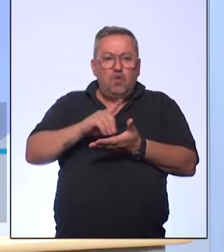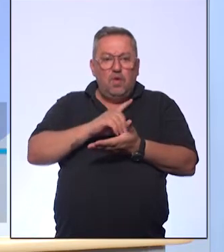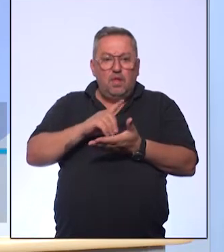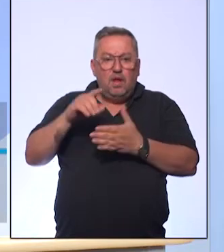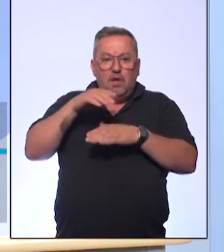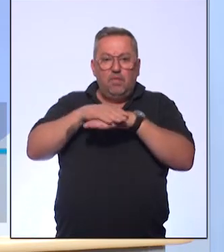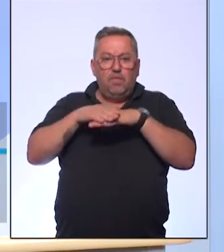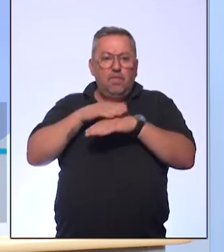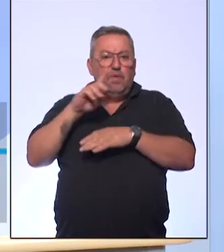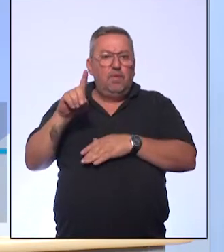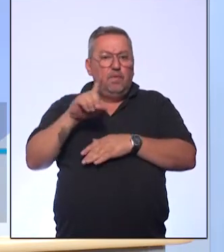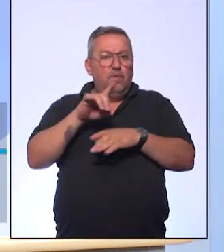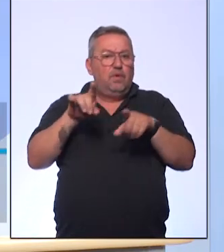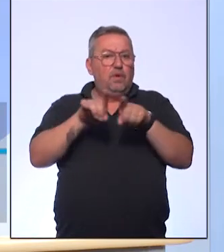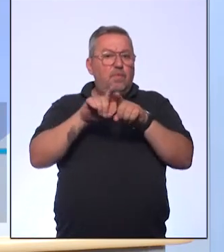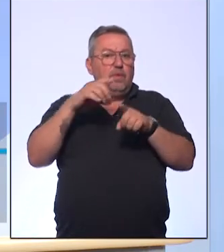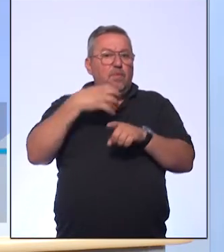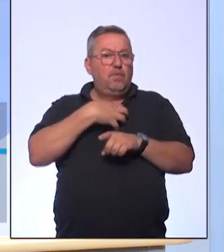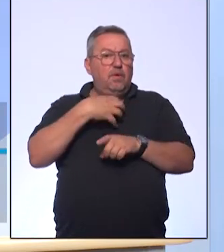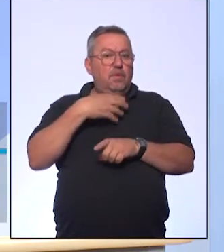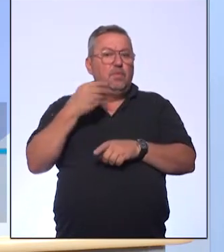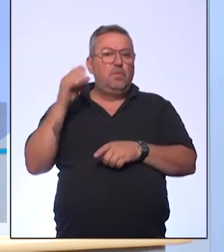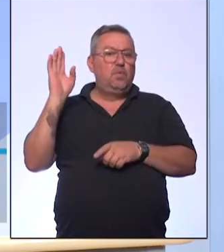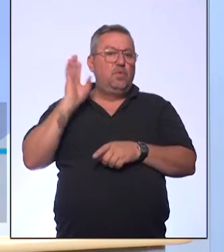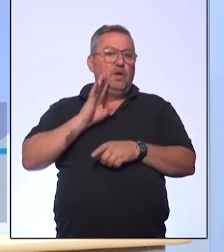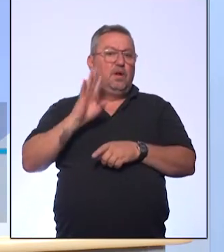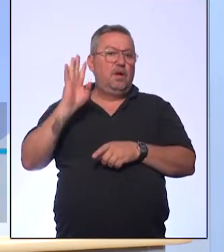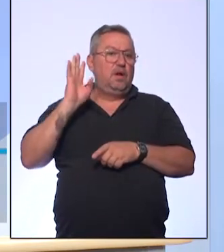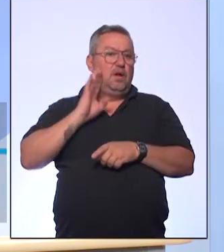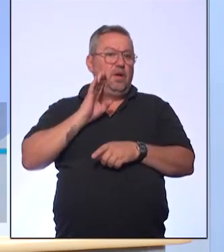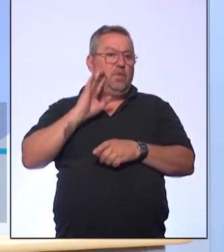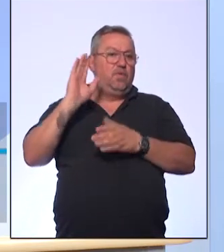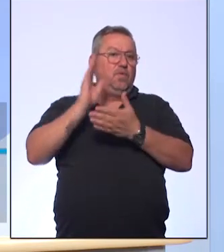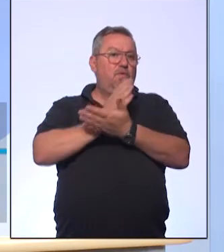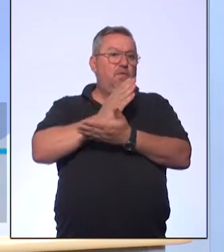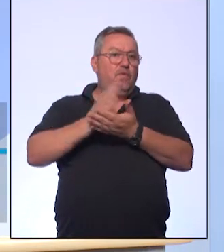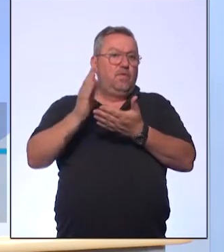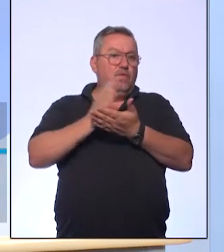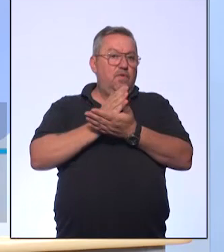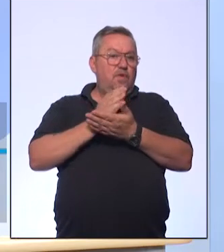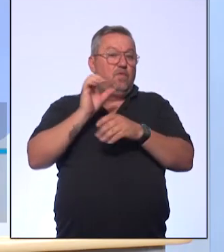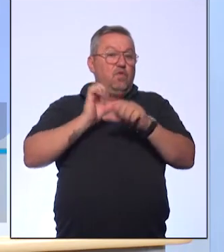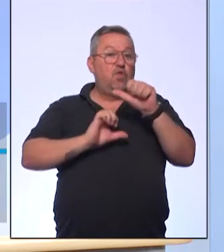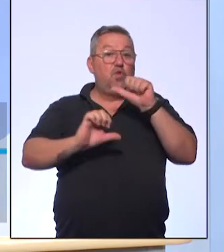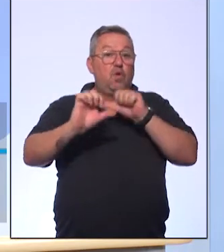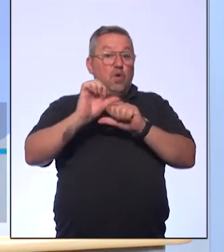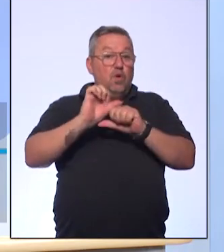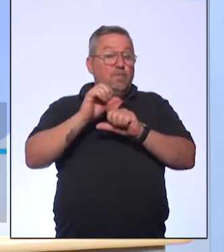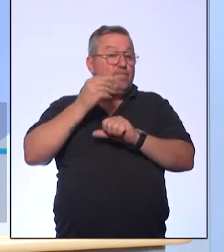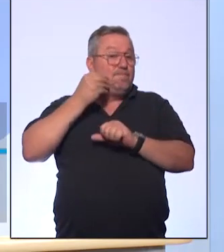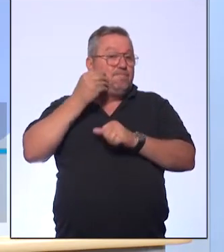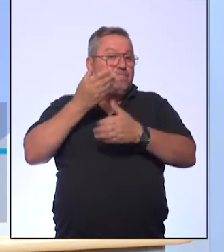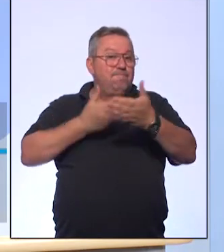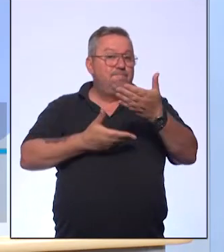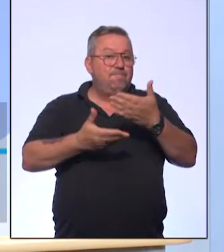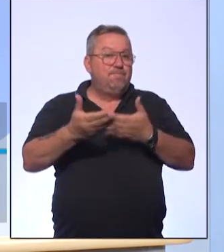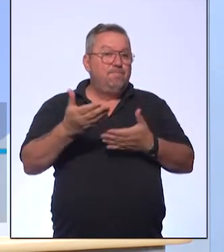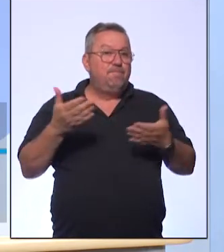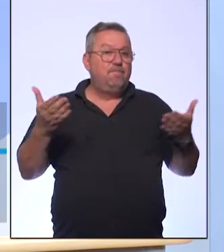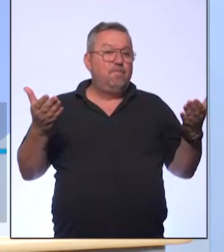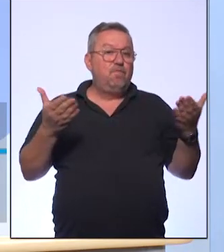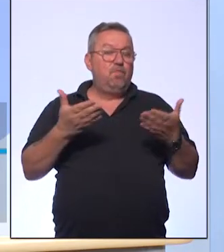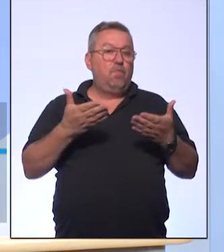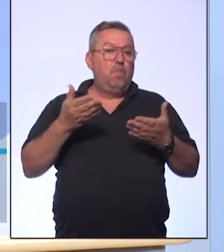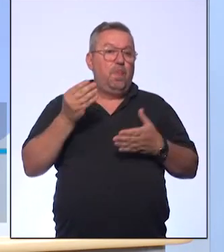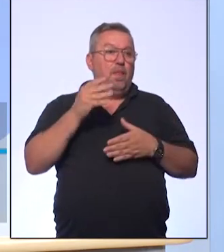com os professores. Esse é um momento muito bacana de dividir, de trocas de experiências, né? E agora eu vou